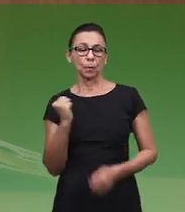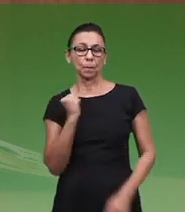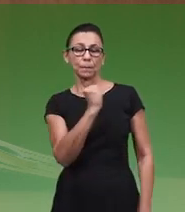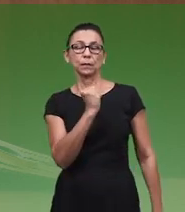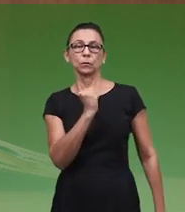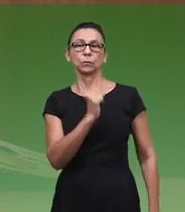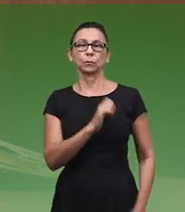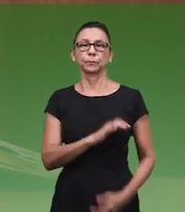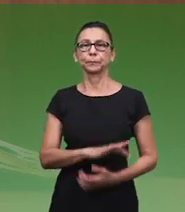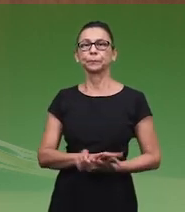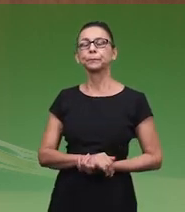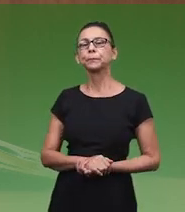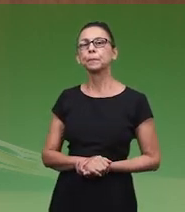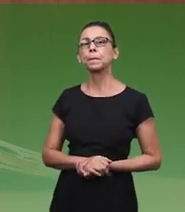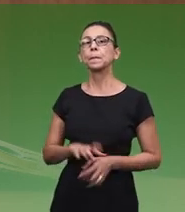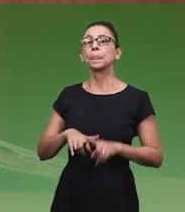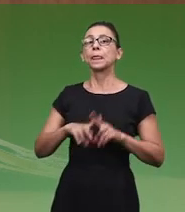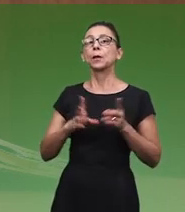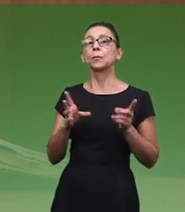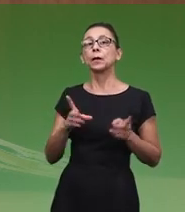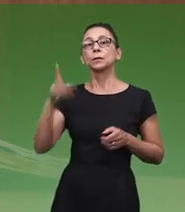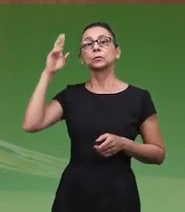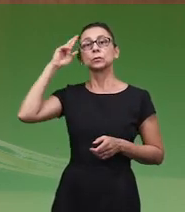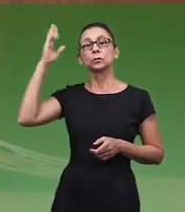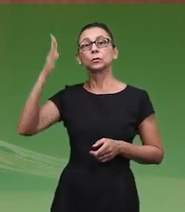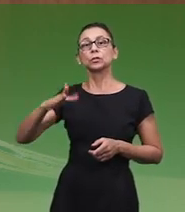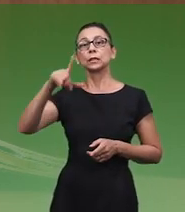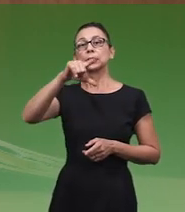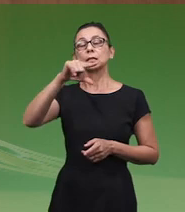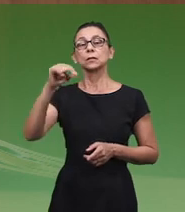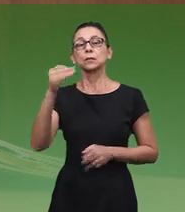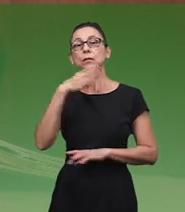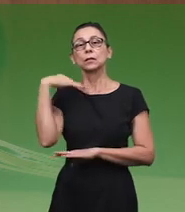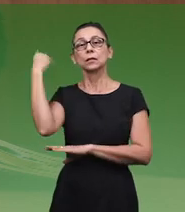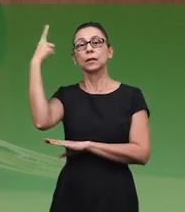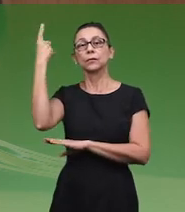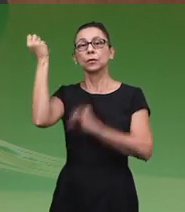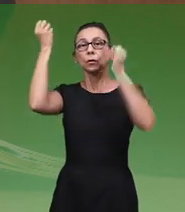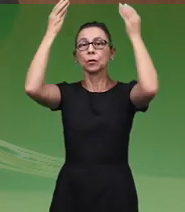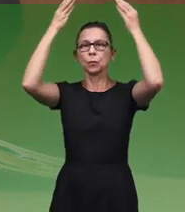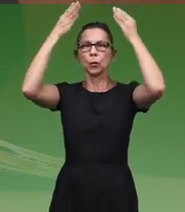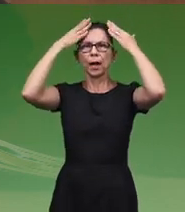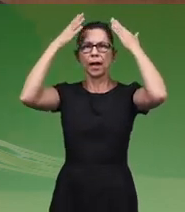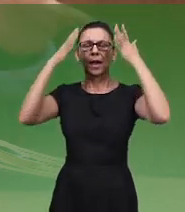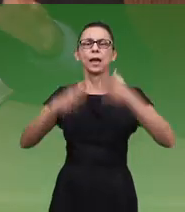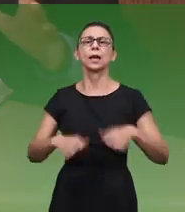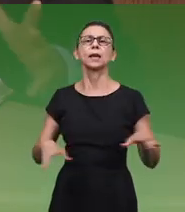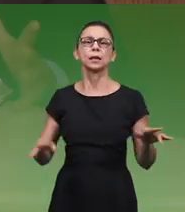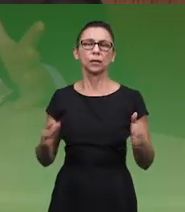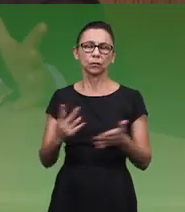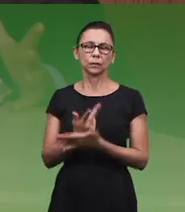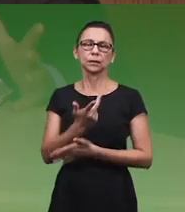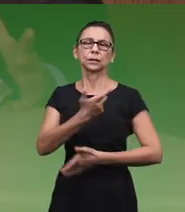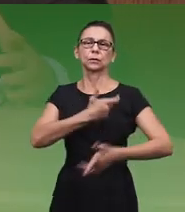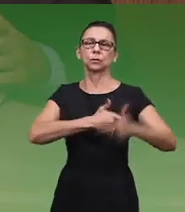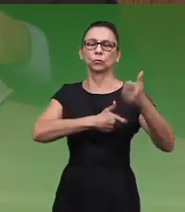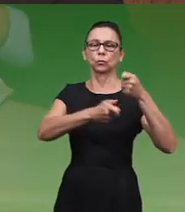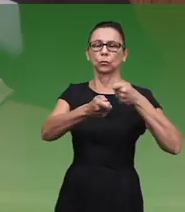escolhido a Davi como o rei que agradaria a ele. Então Davi foi feito rei sobre todo